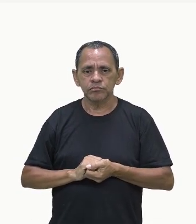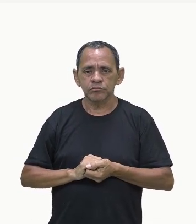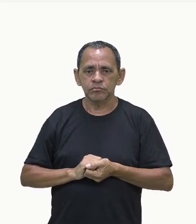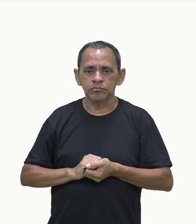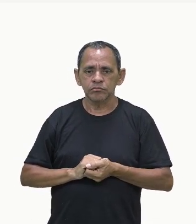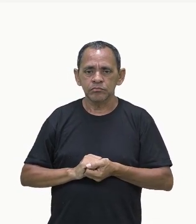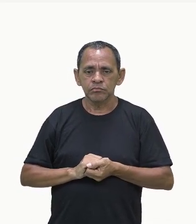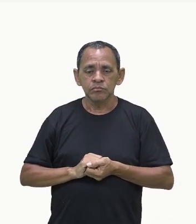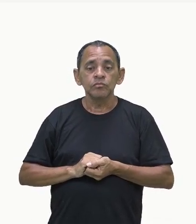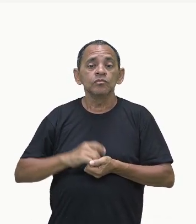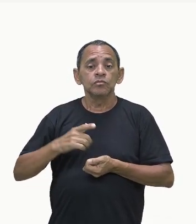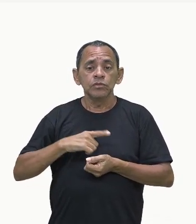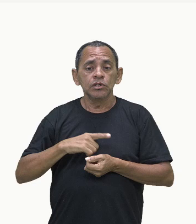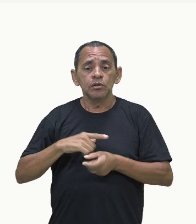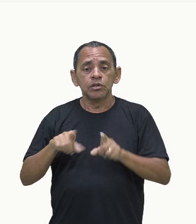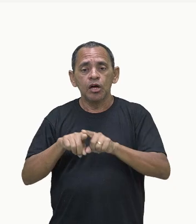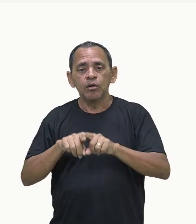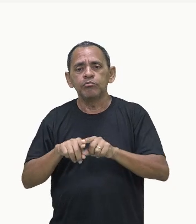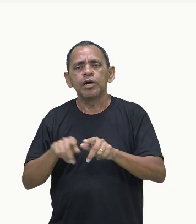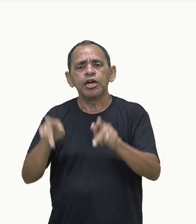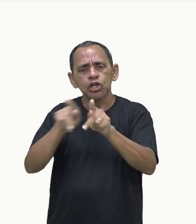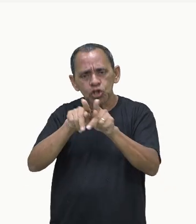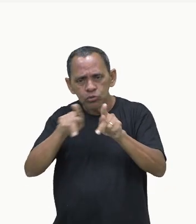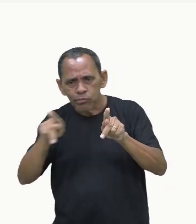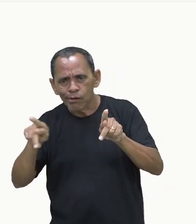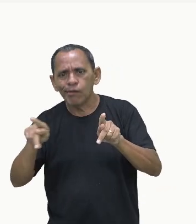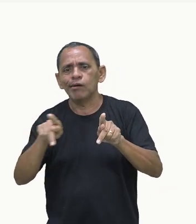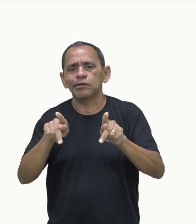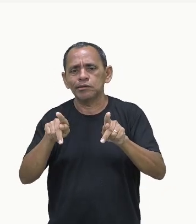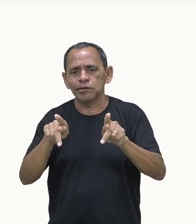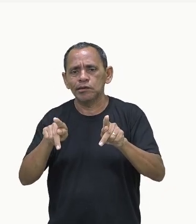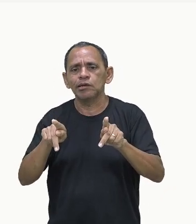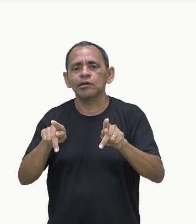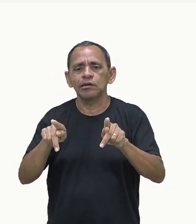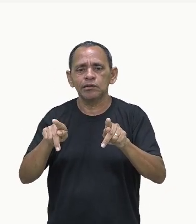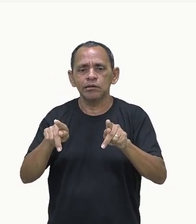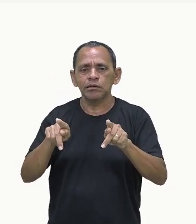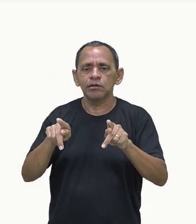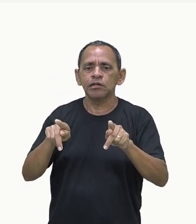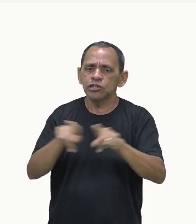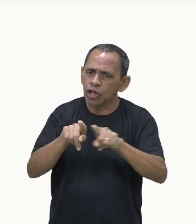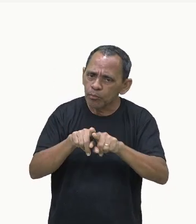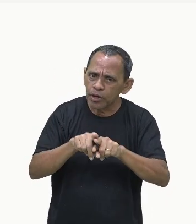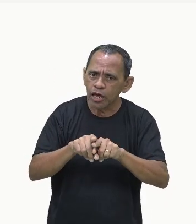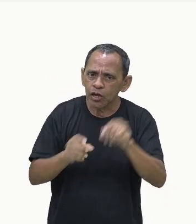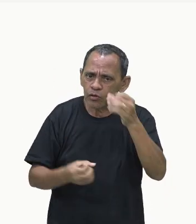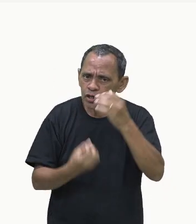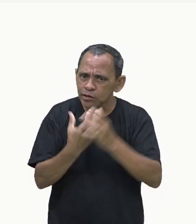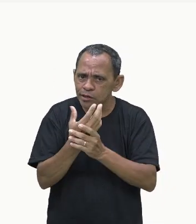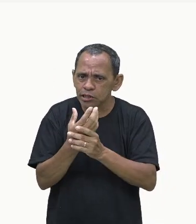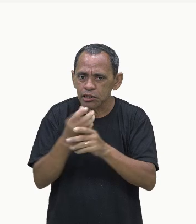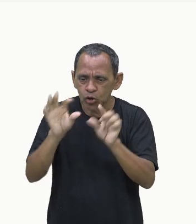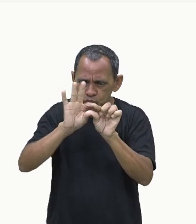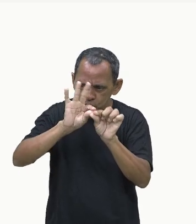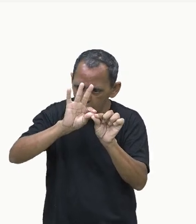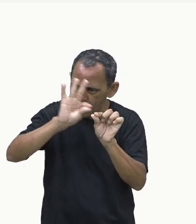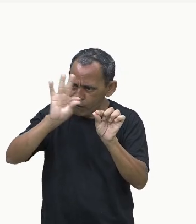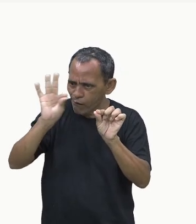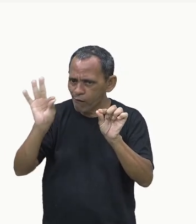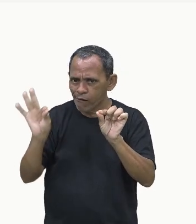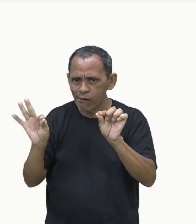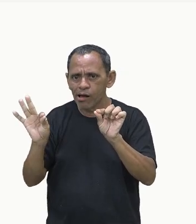temos aqui proteínas, que são proteínas que elas formam um canal